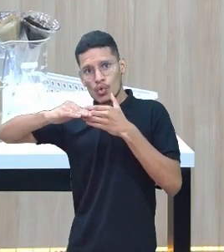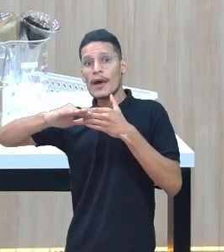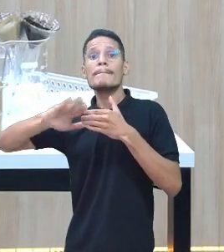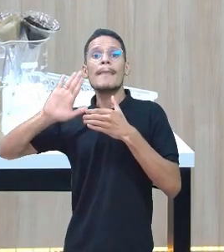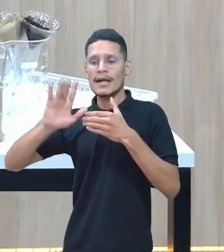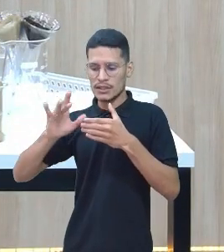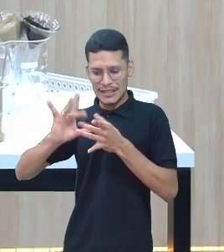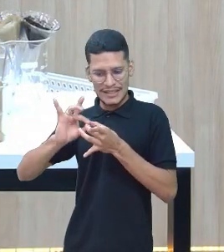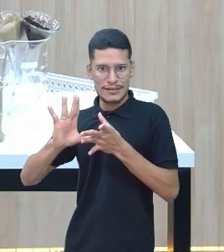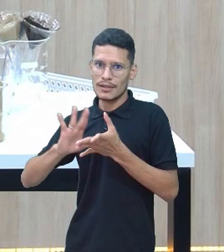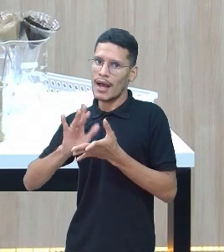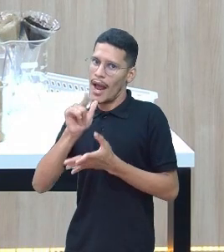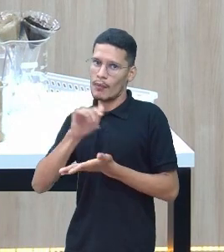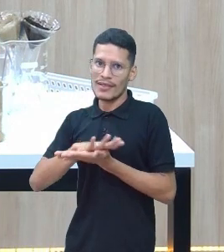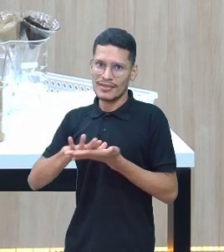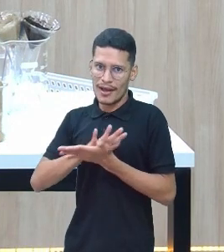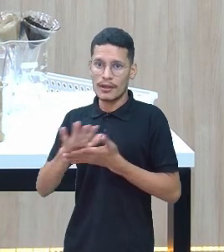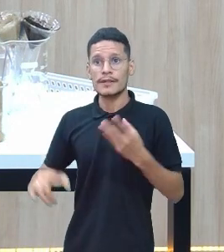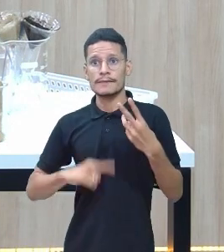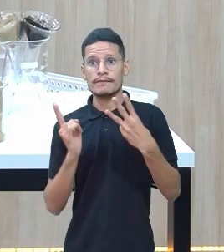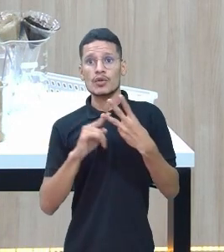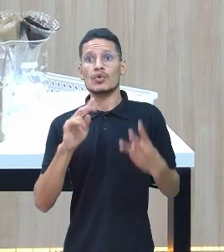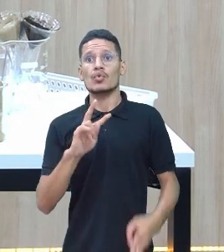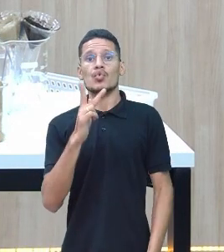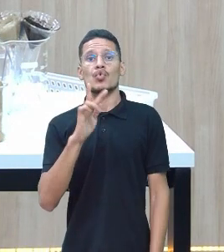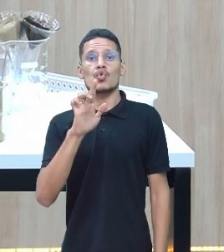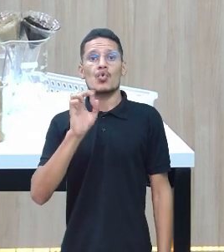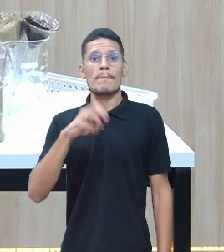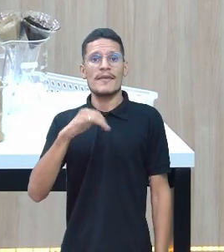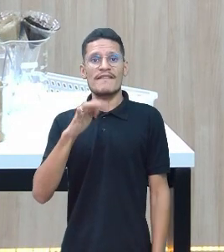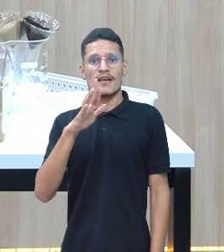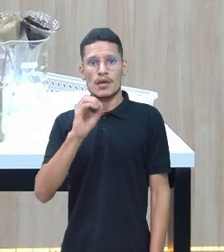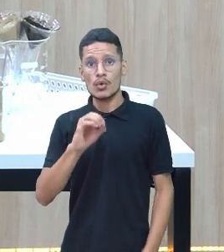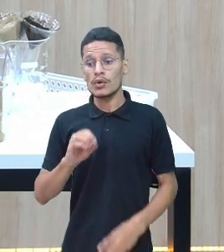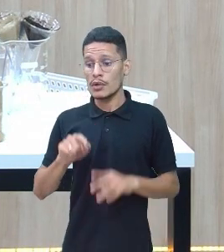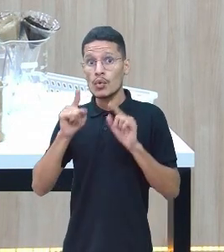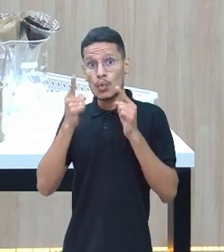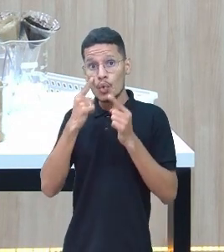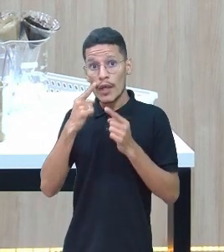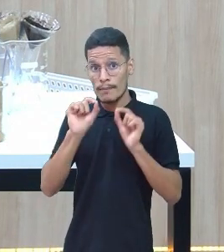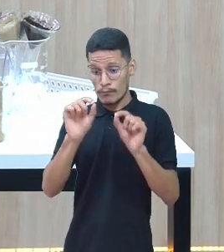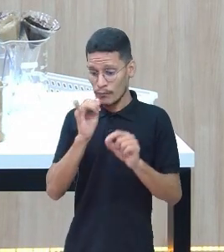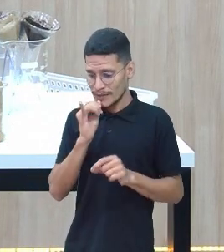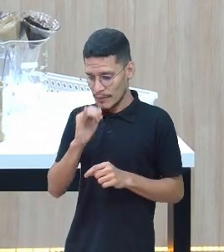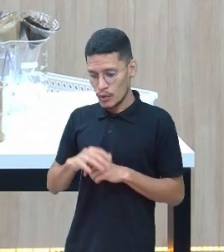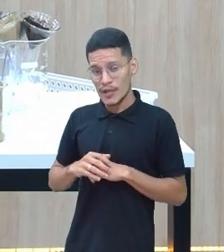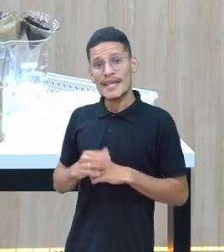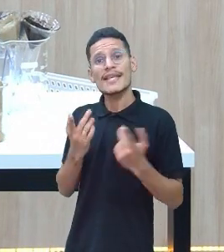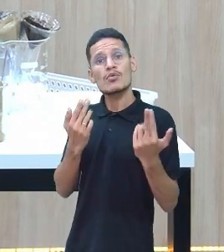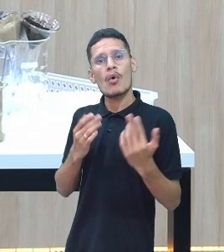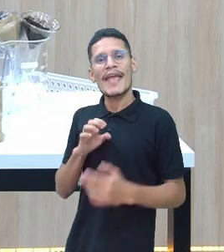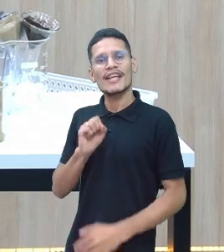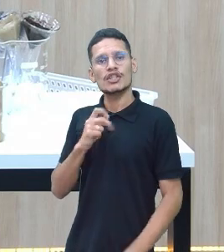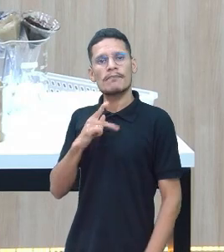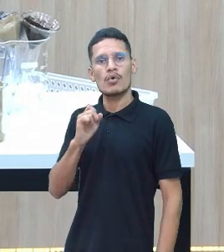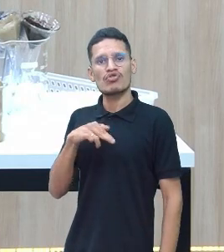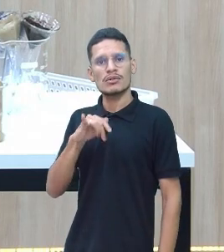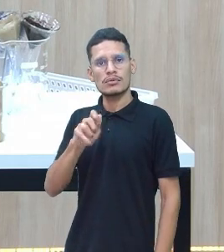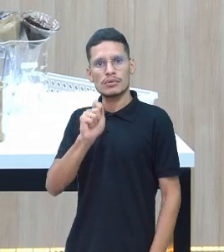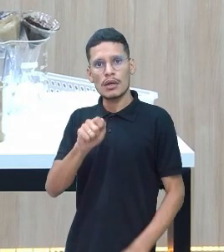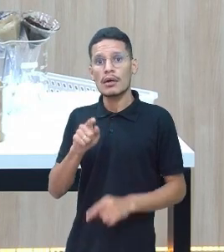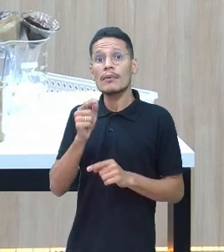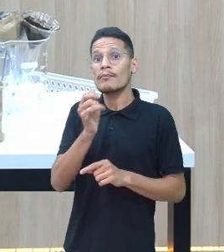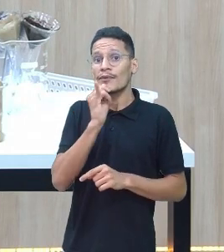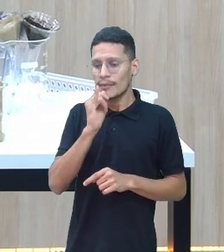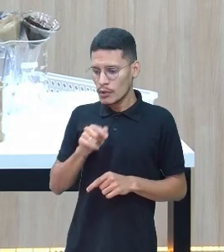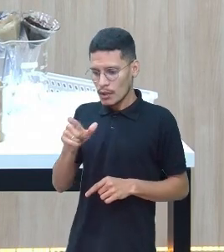água passar. E aí, na questão do mífero, ele retém a água. Ele funciona como uma verdadeira esponja. E aí, como ele fica com